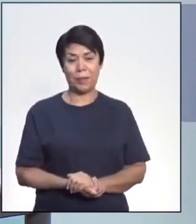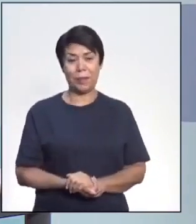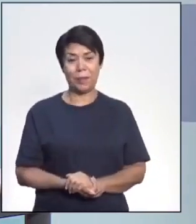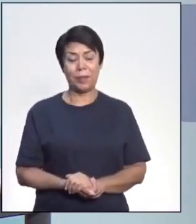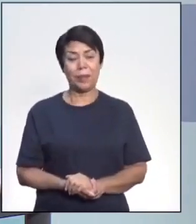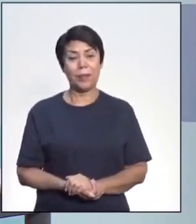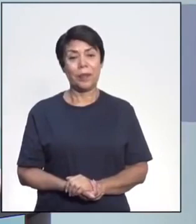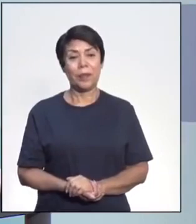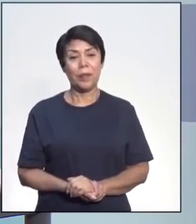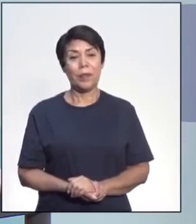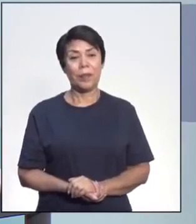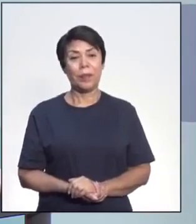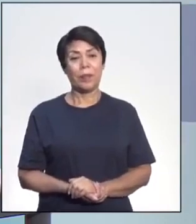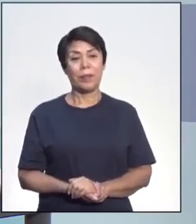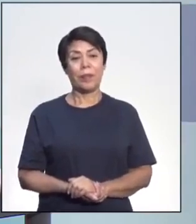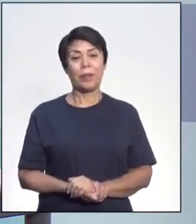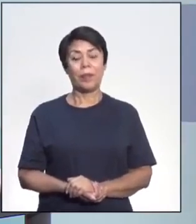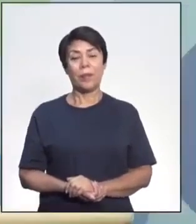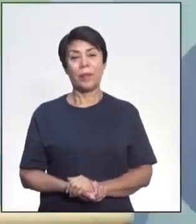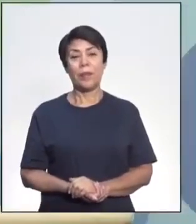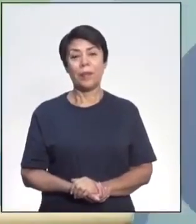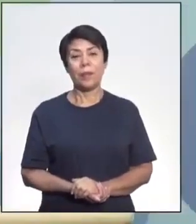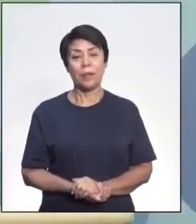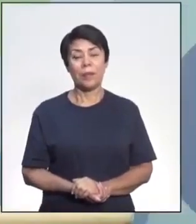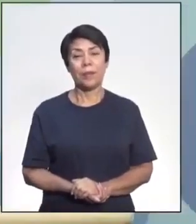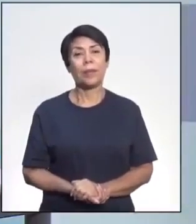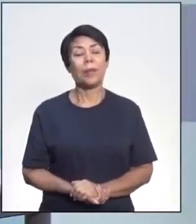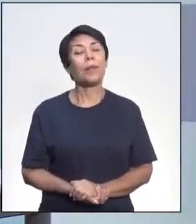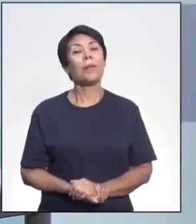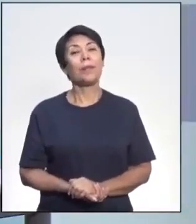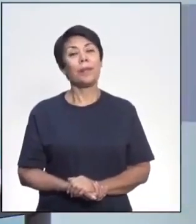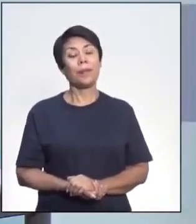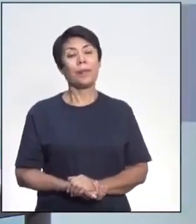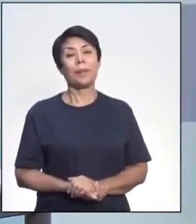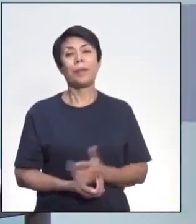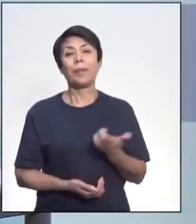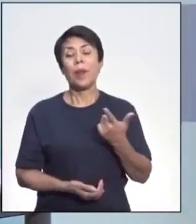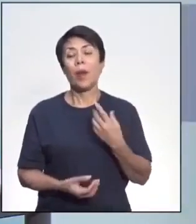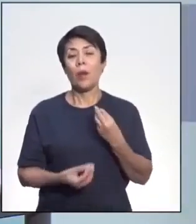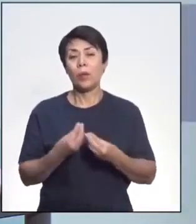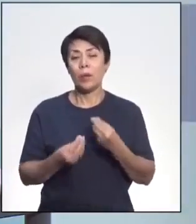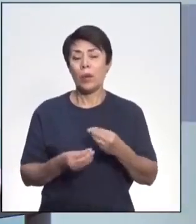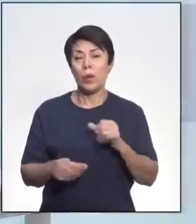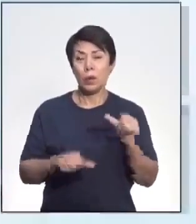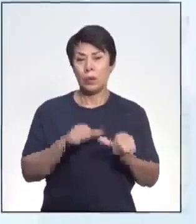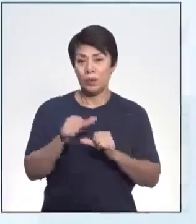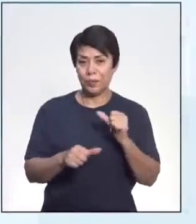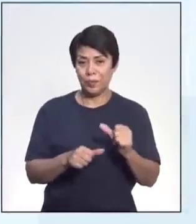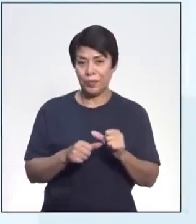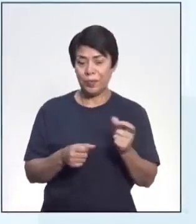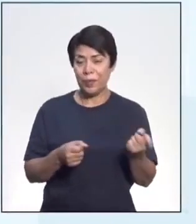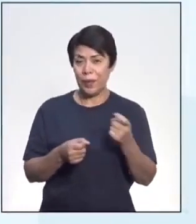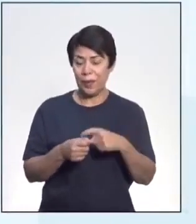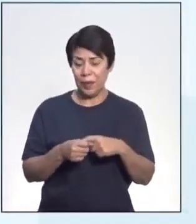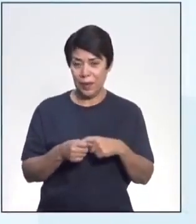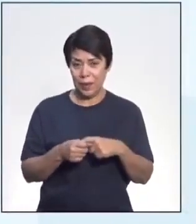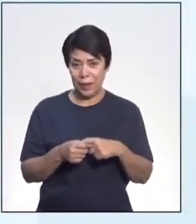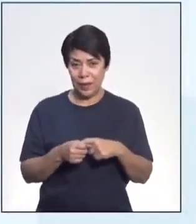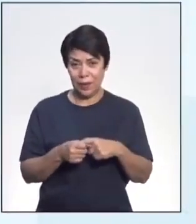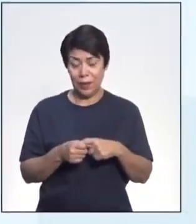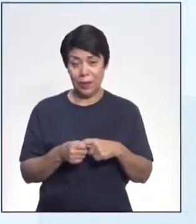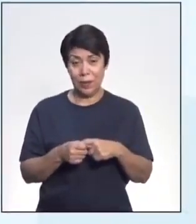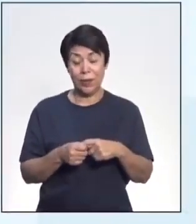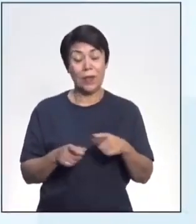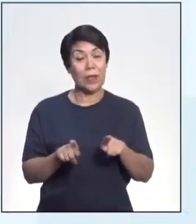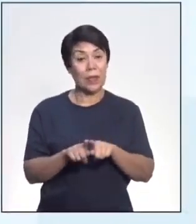acabei nem te contando o que eles responderam naquela, né? Vou lhe perguntar já já. Como tornar uma reação reversível